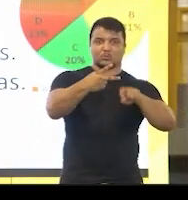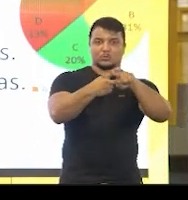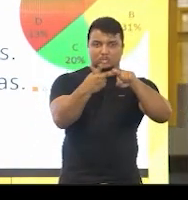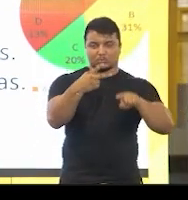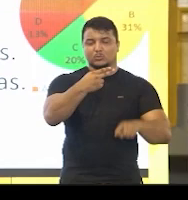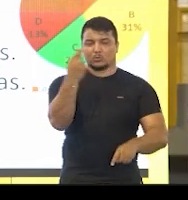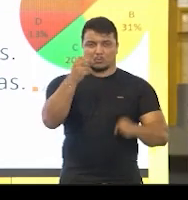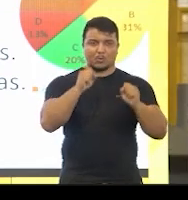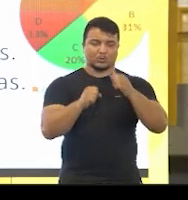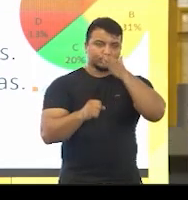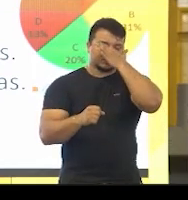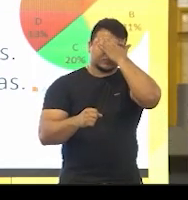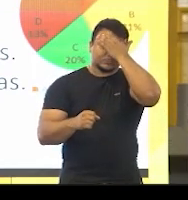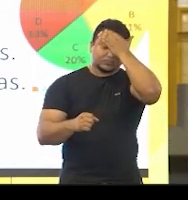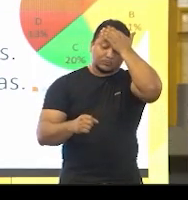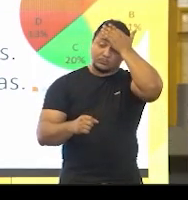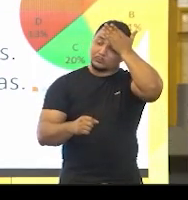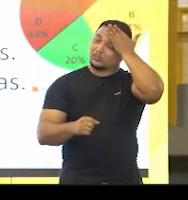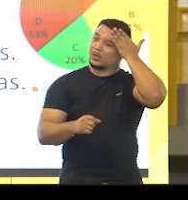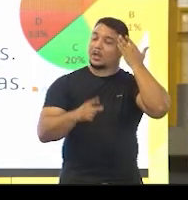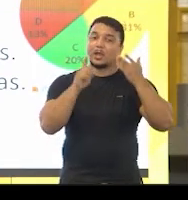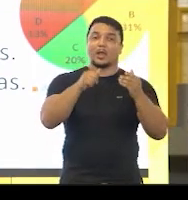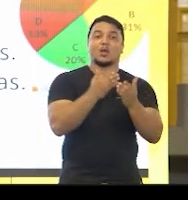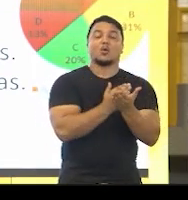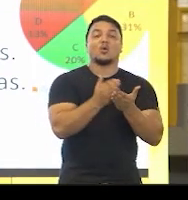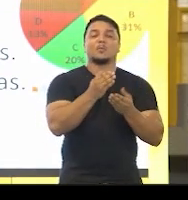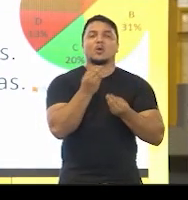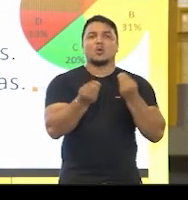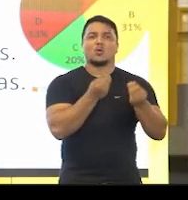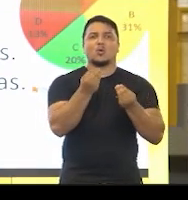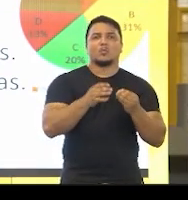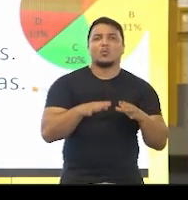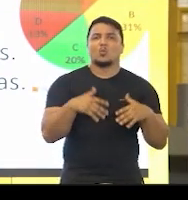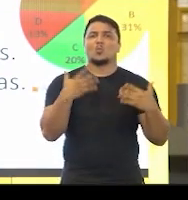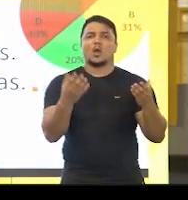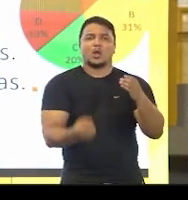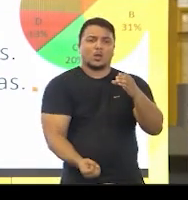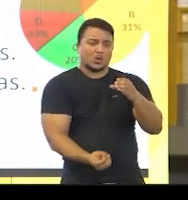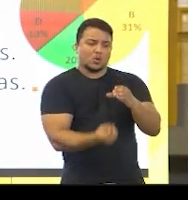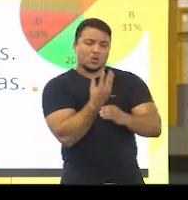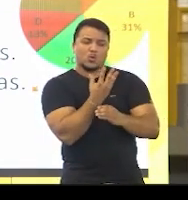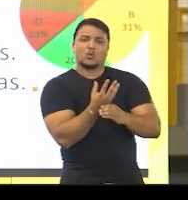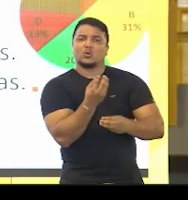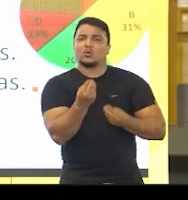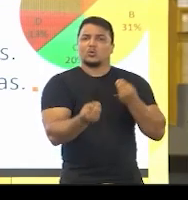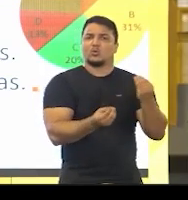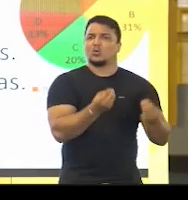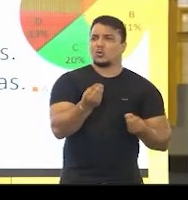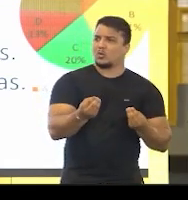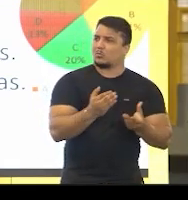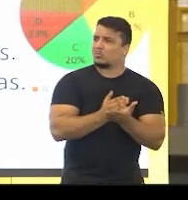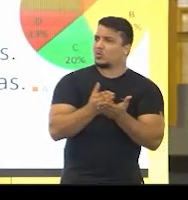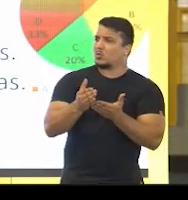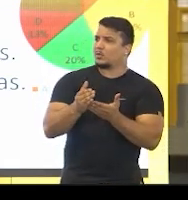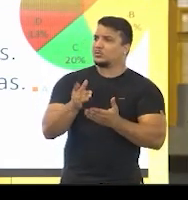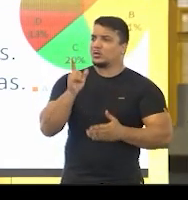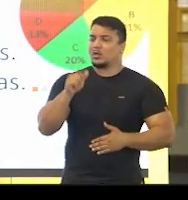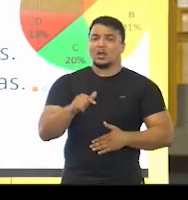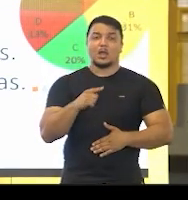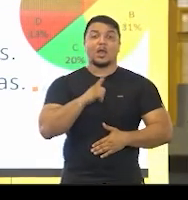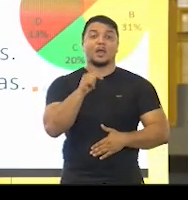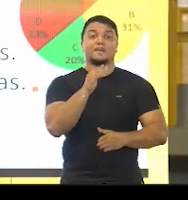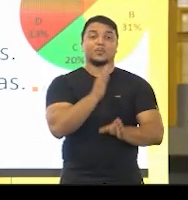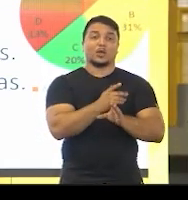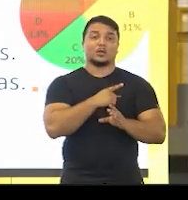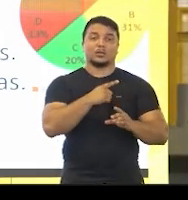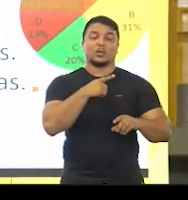rocha magmática ou ígnea, ela foi formada quando? De onde? Ela foi formada